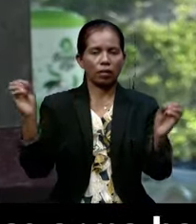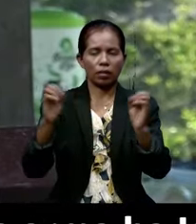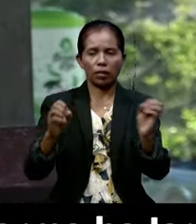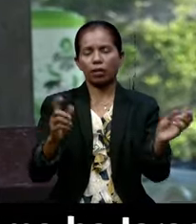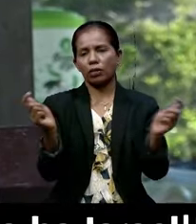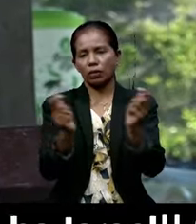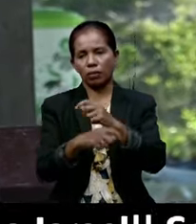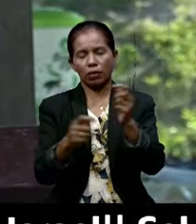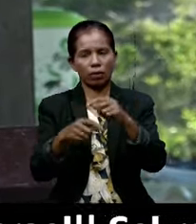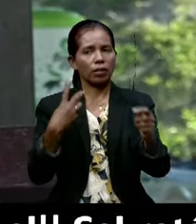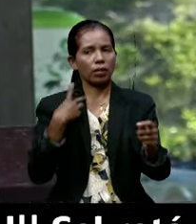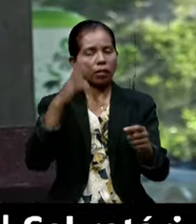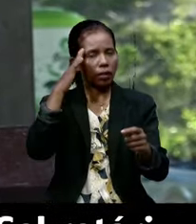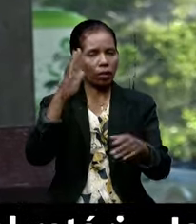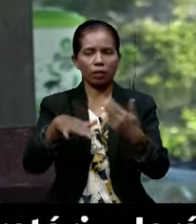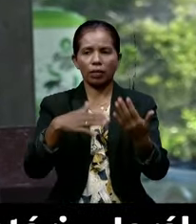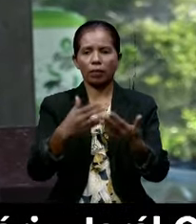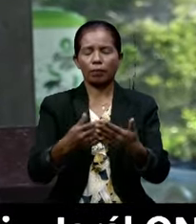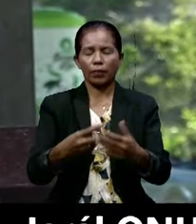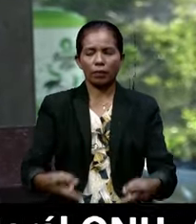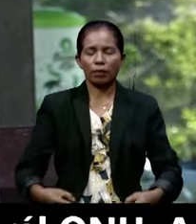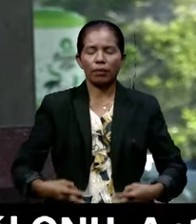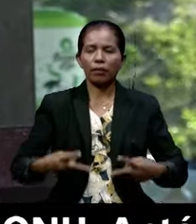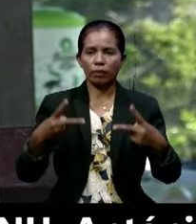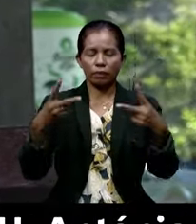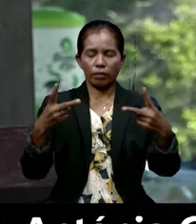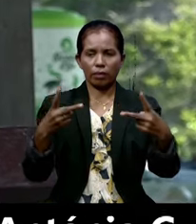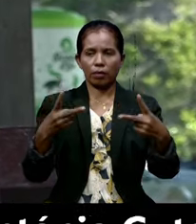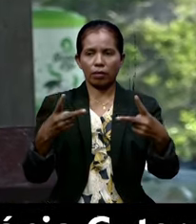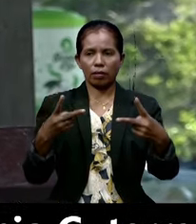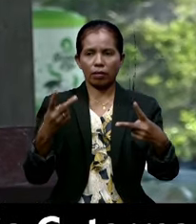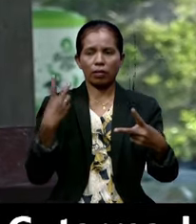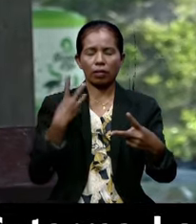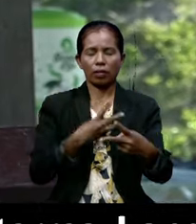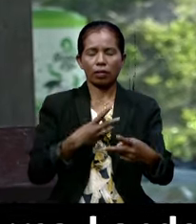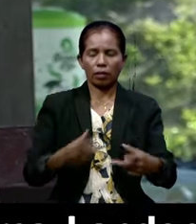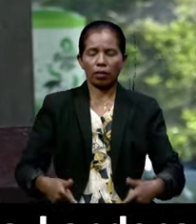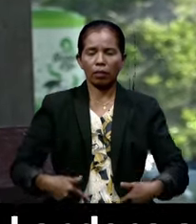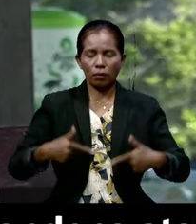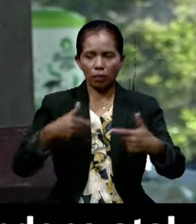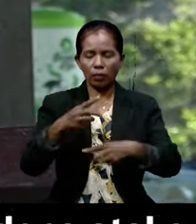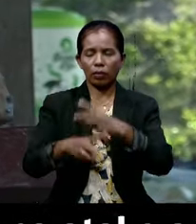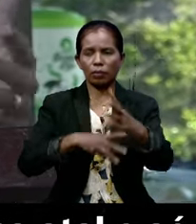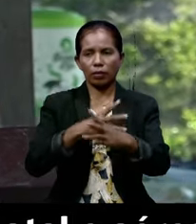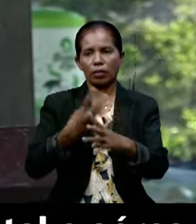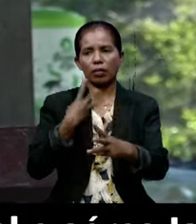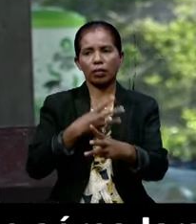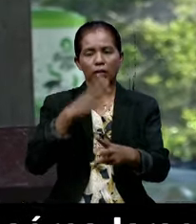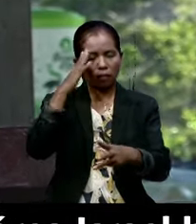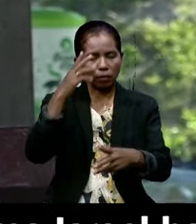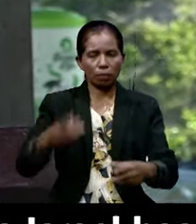la ita tena la sasre. Mabe vida de belian katak. Eteru lo si tenemori se muru nih metakar lawan nih, kita mori